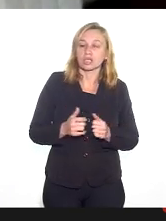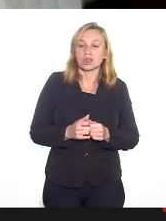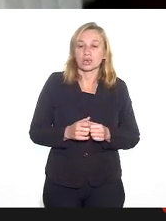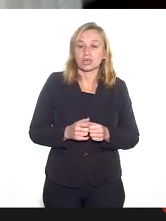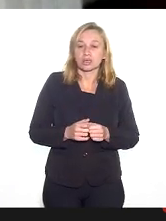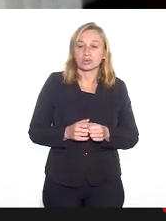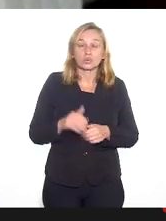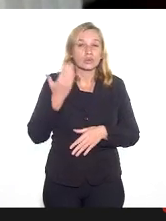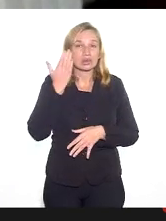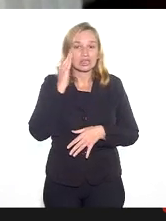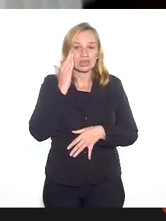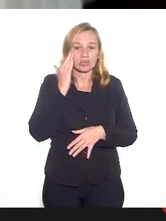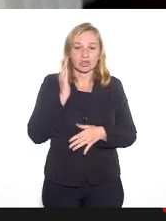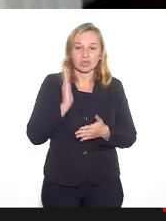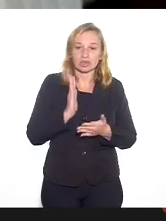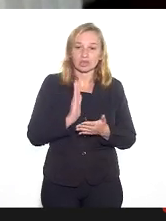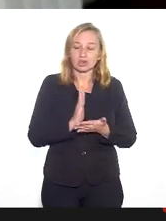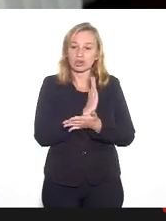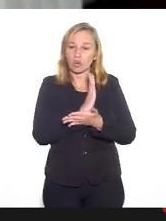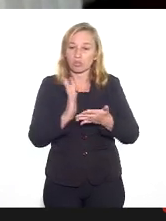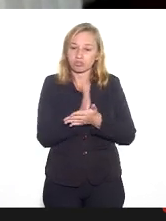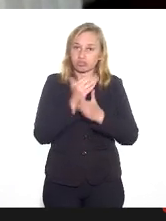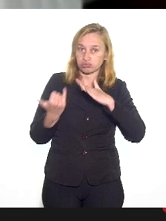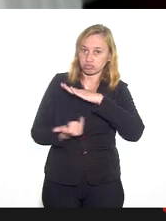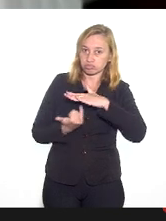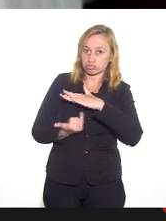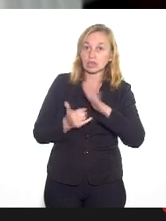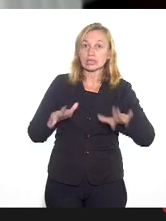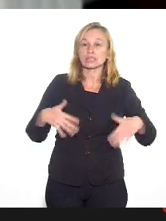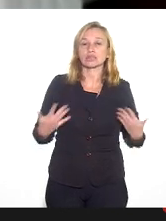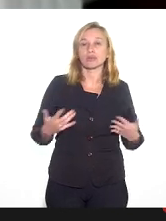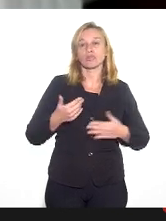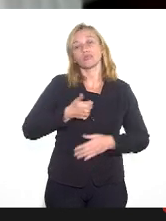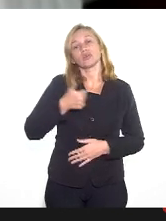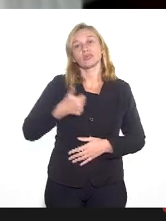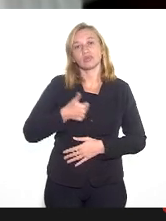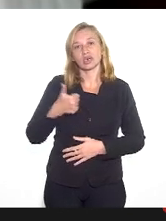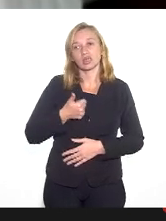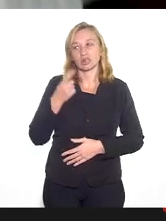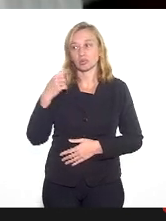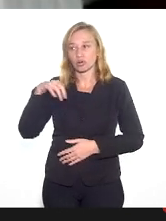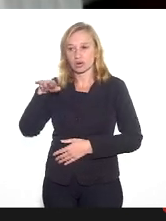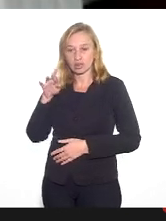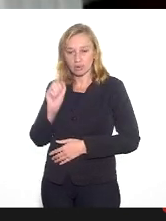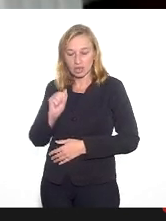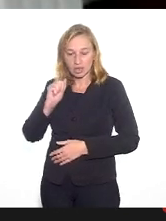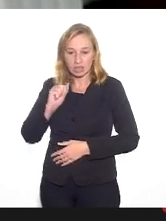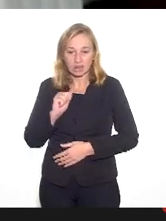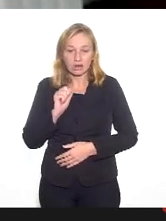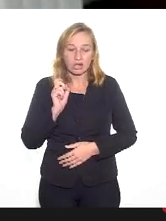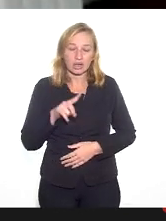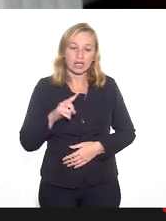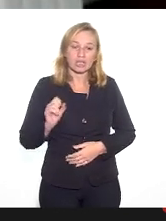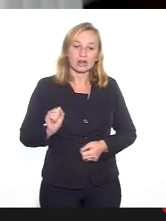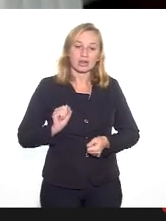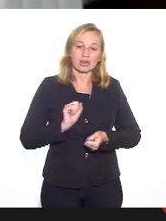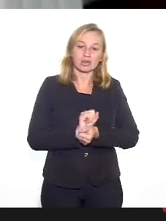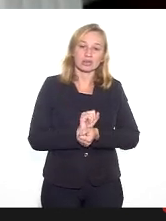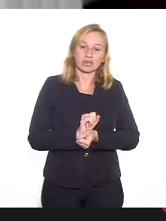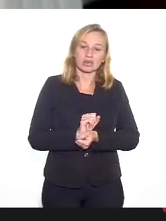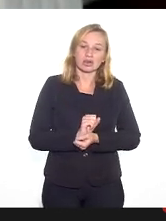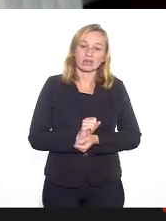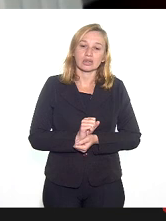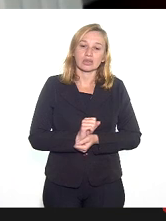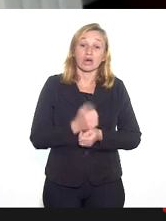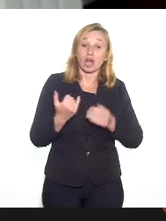no entendimento de certos institutos. Então, o primeiro posicionamento da Procuradoria se prendeu lá à literalidade